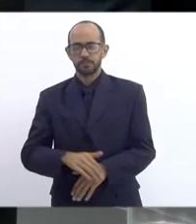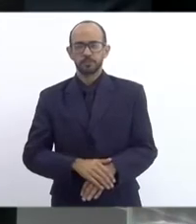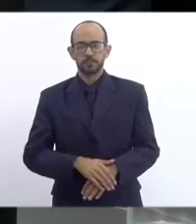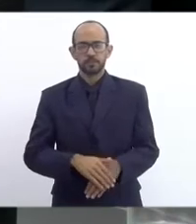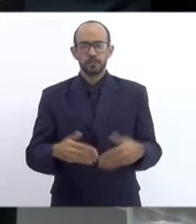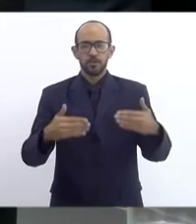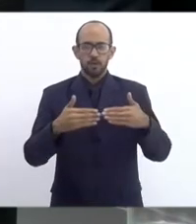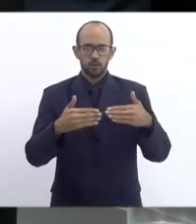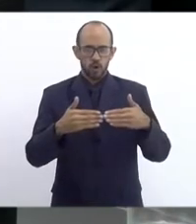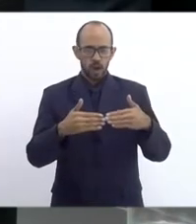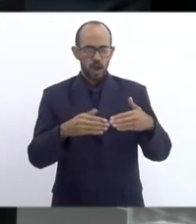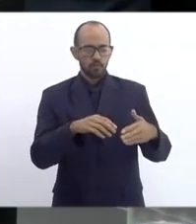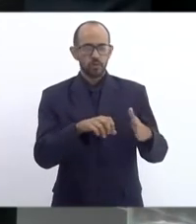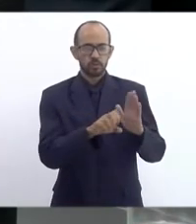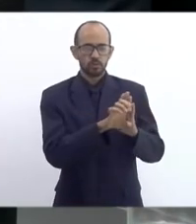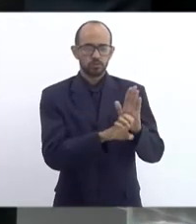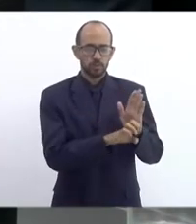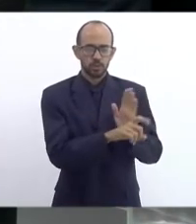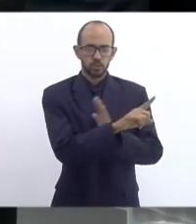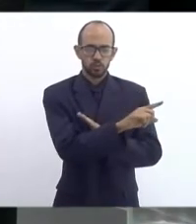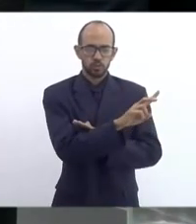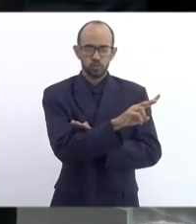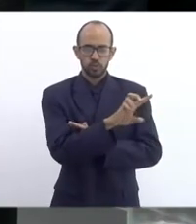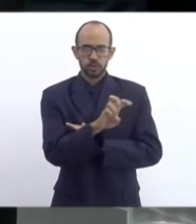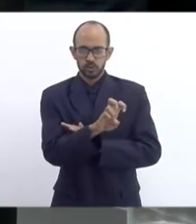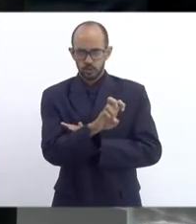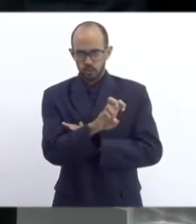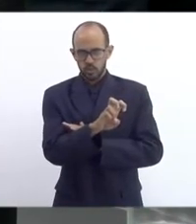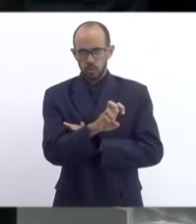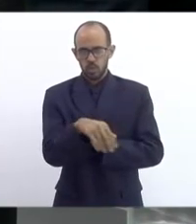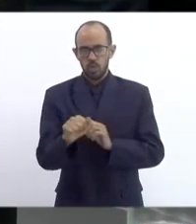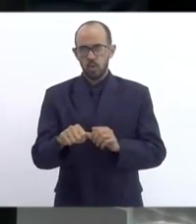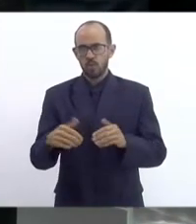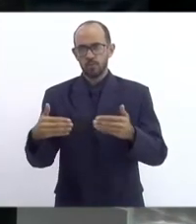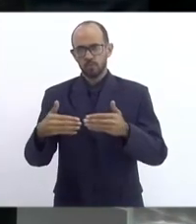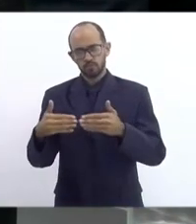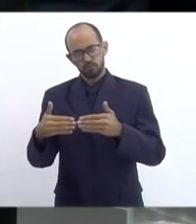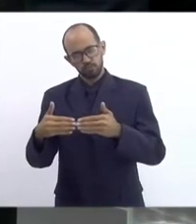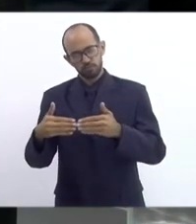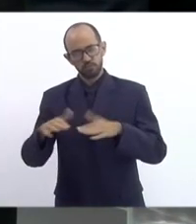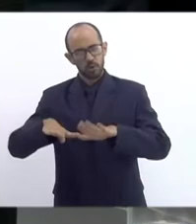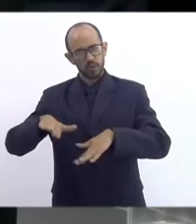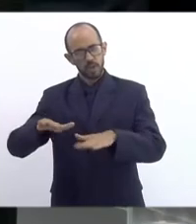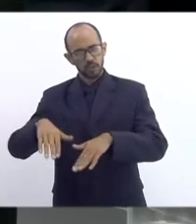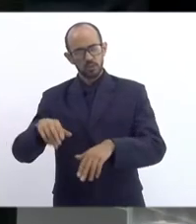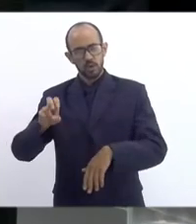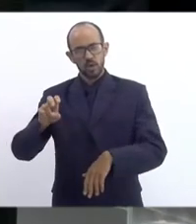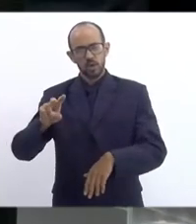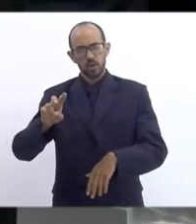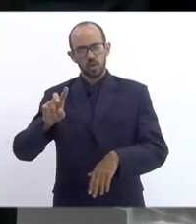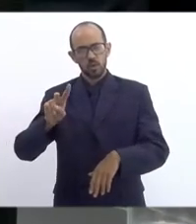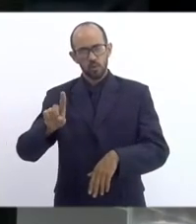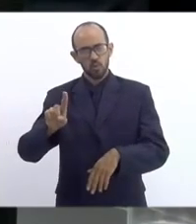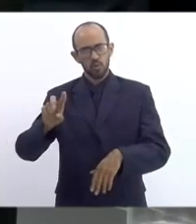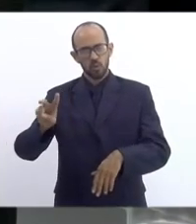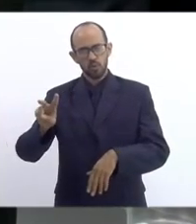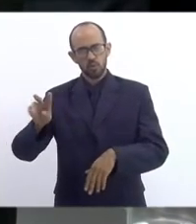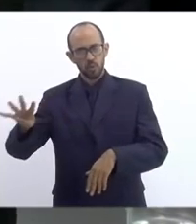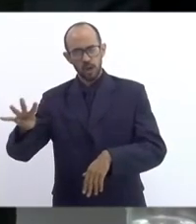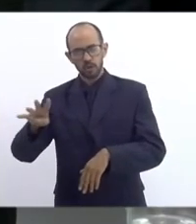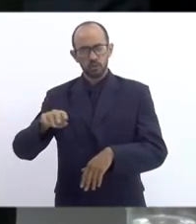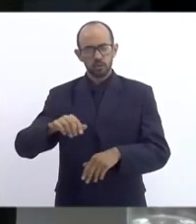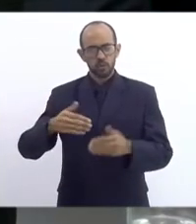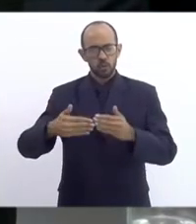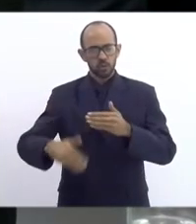Parecer favorável às emendas 1, 2 e 5, favorável com emenda aglutinativa às emendas 3 e 4, contrário às emendas 6 e 7.